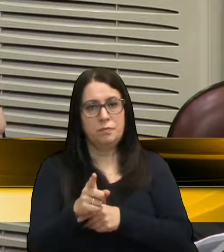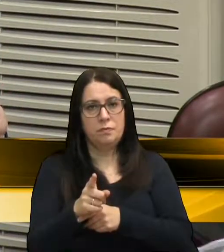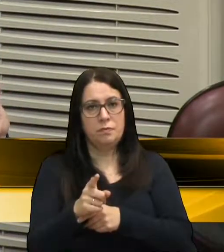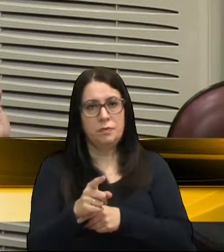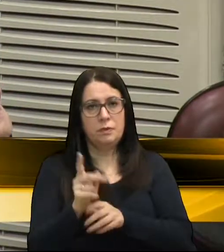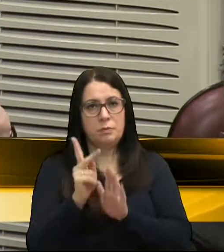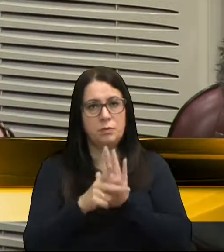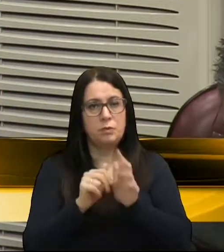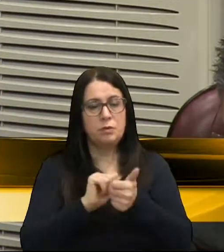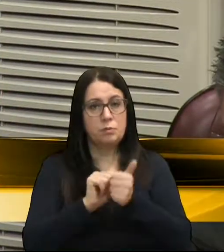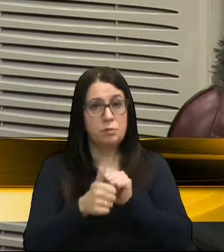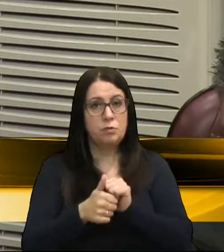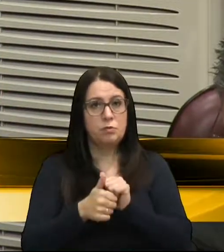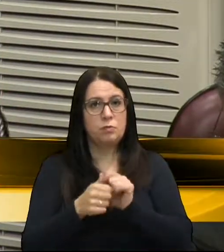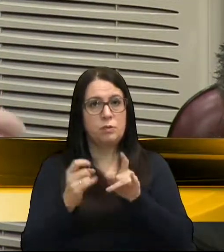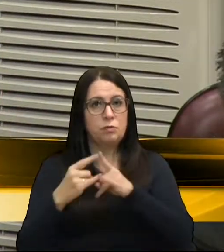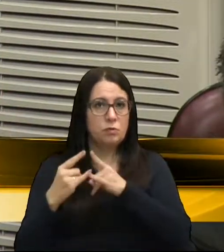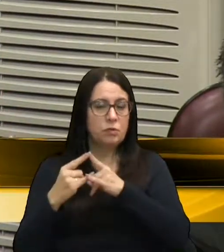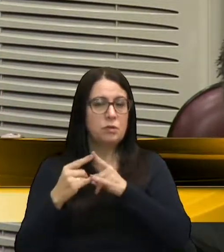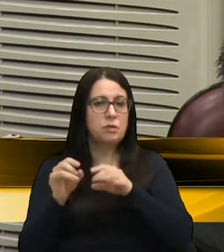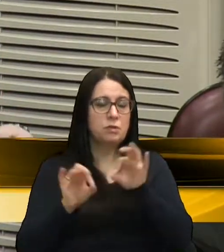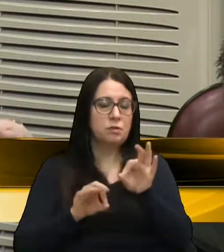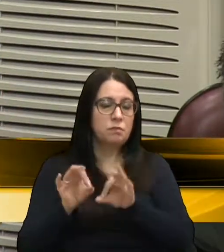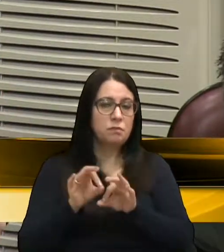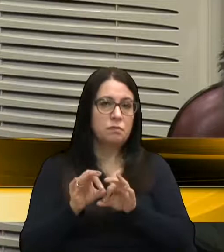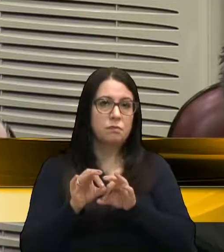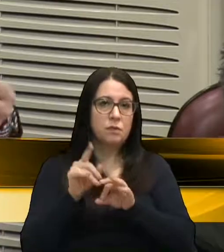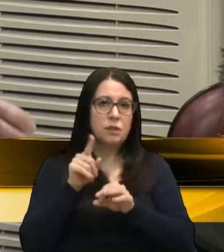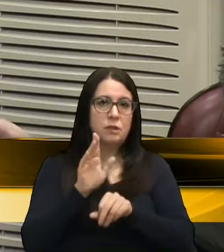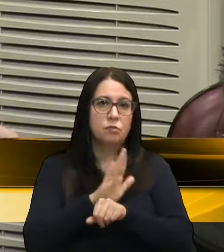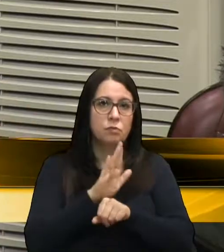projeto esportivo de uma entidade que é organizada